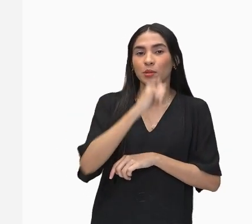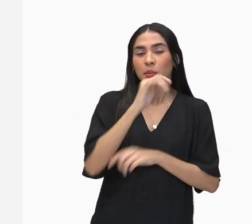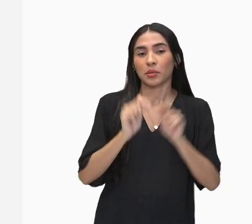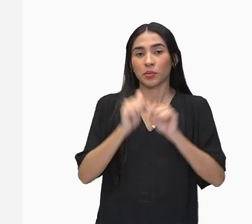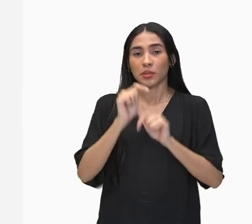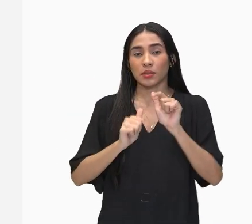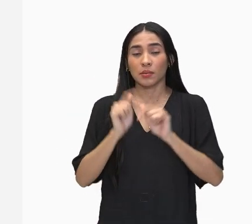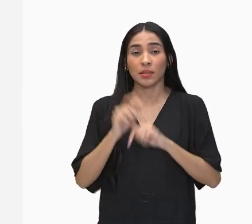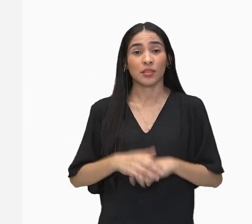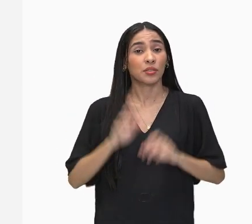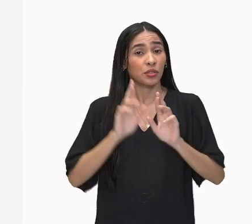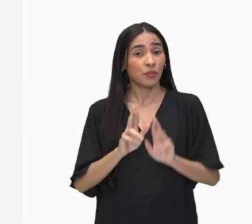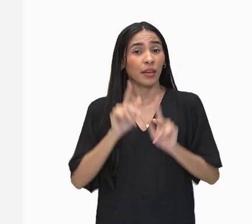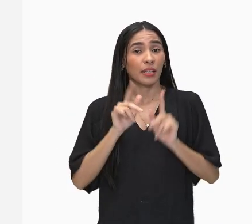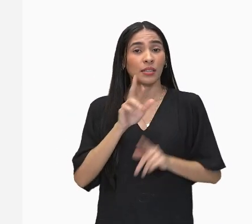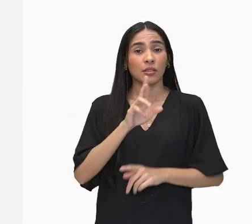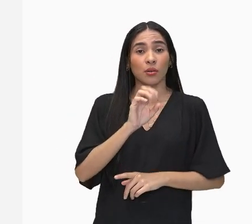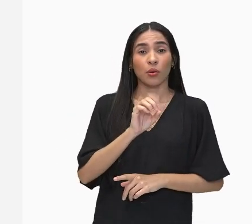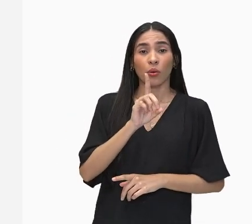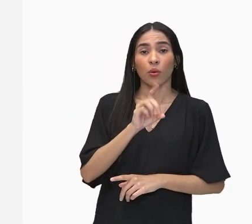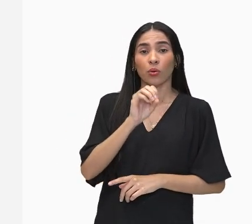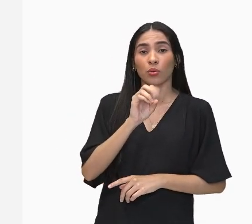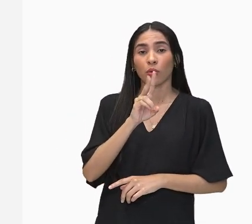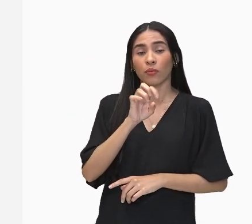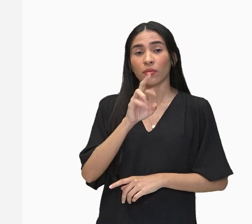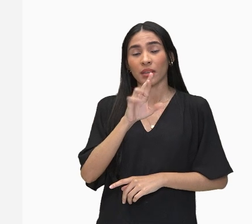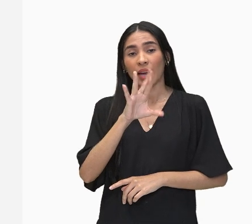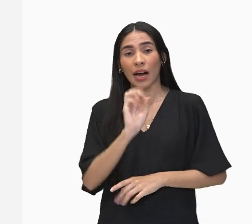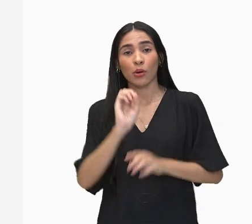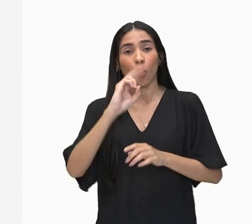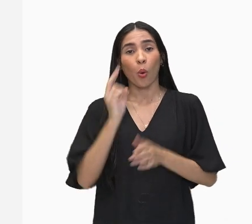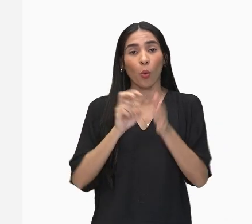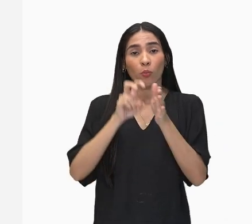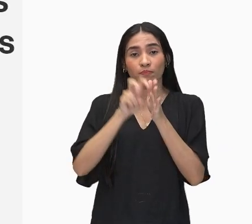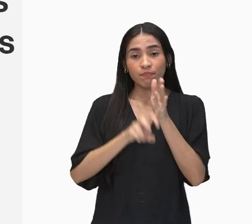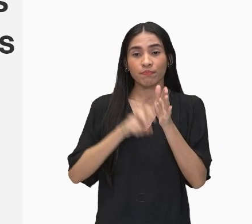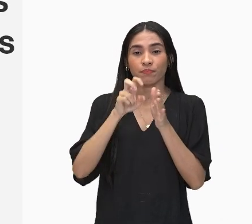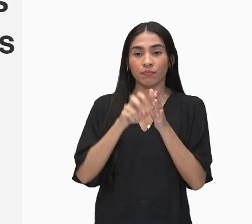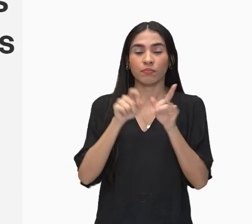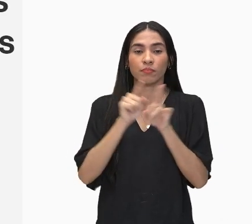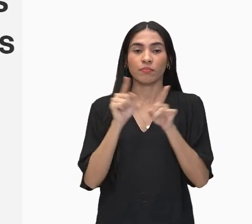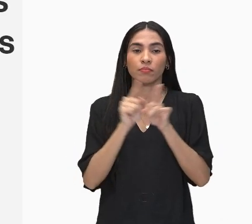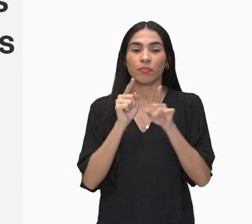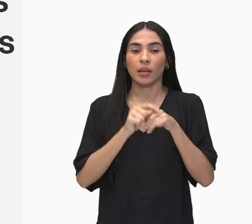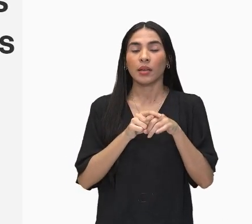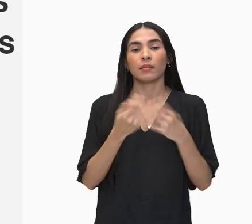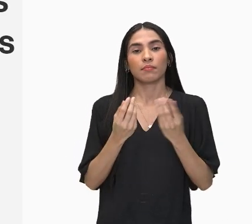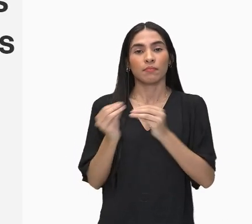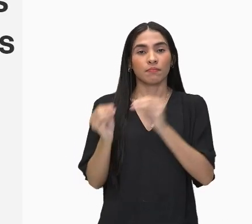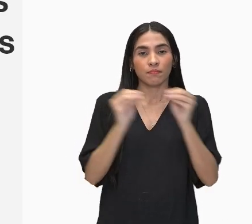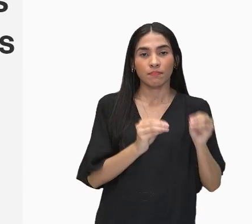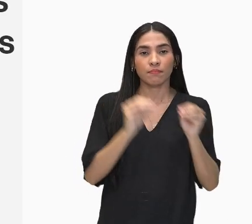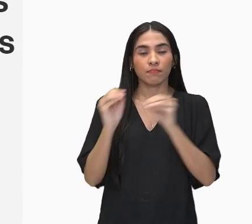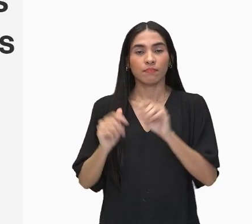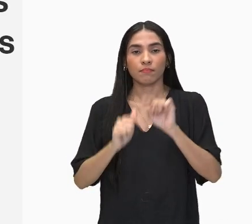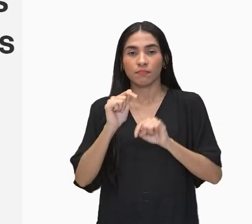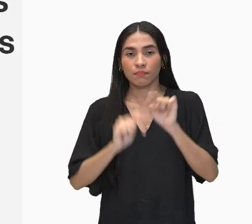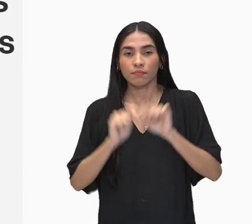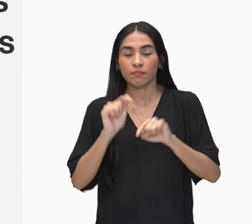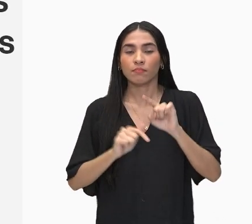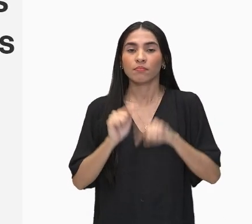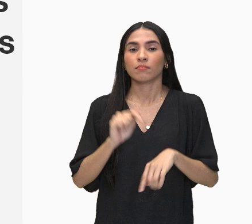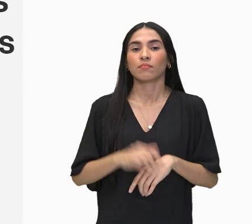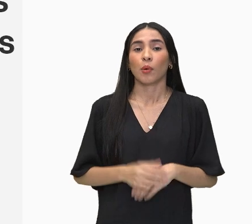no transporte rodoviário, no ferroviário, a capacidade de transportar mercadorias, o volume se torna